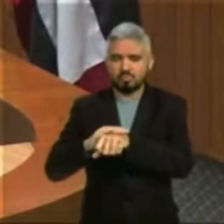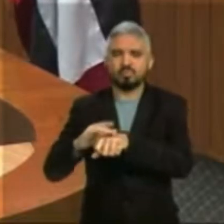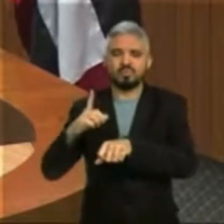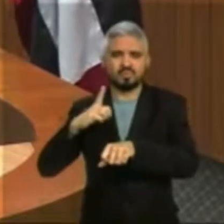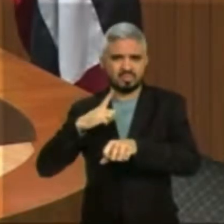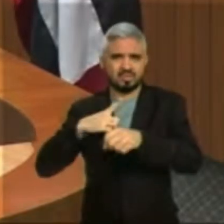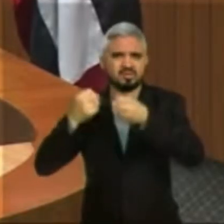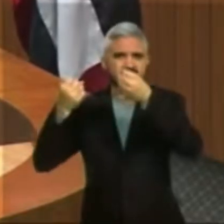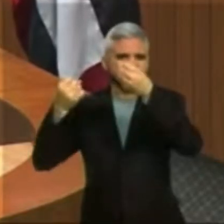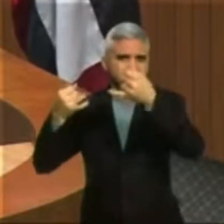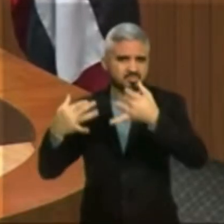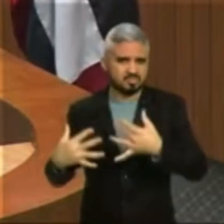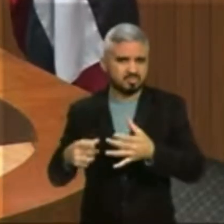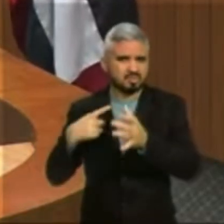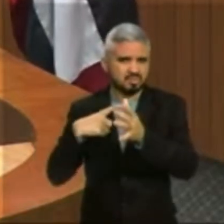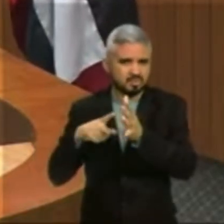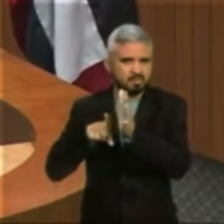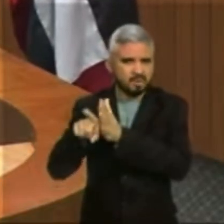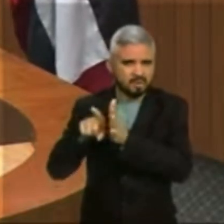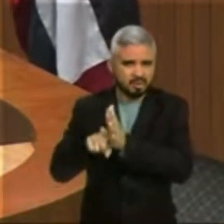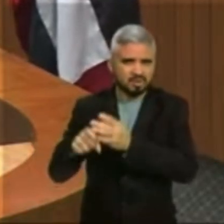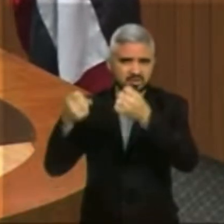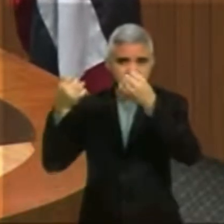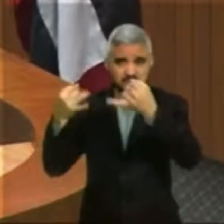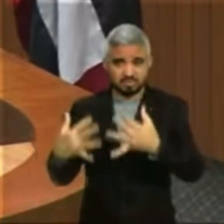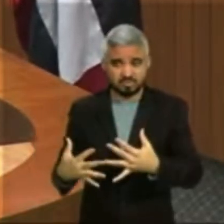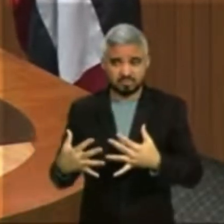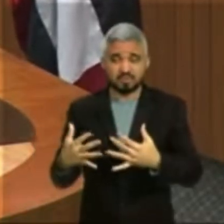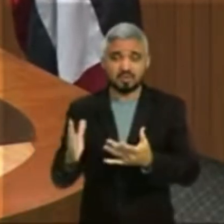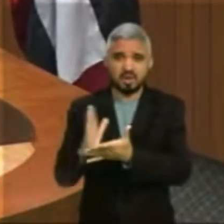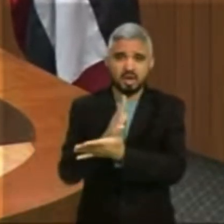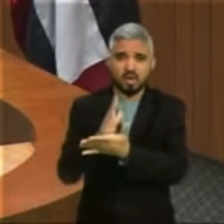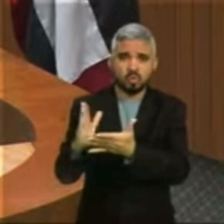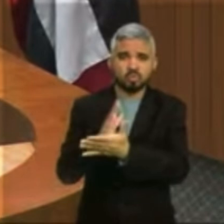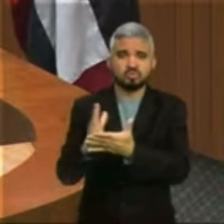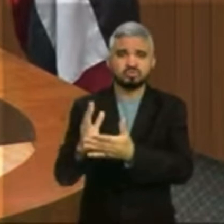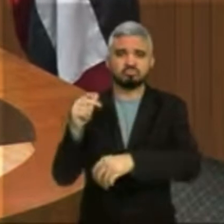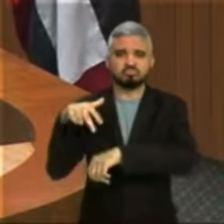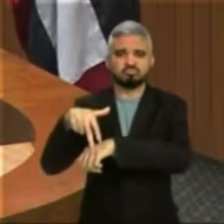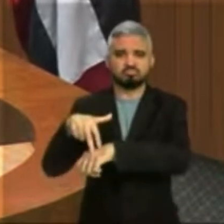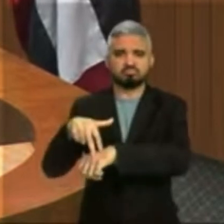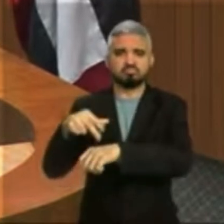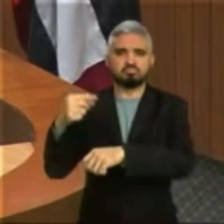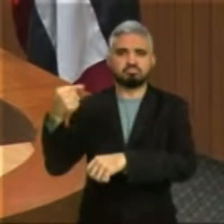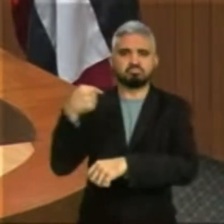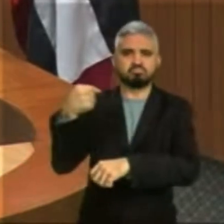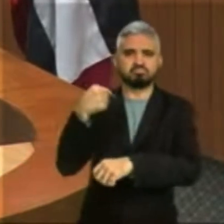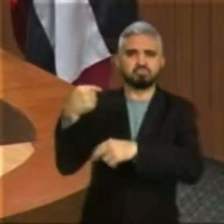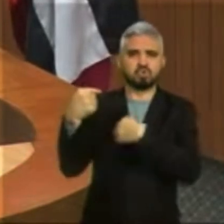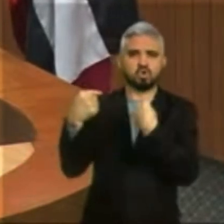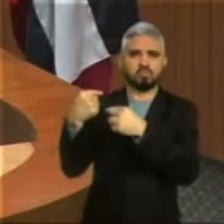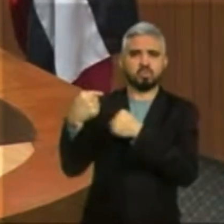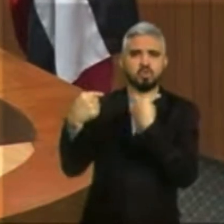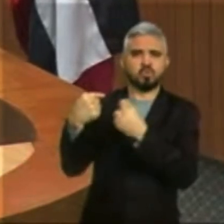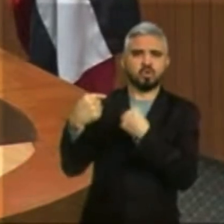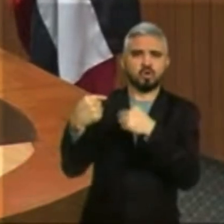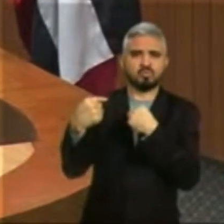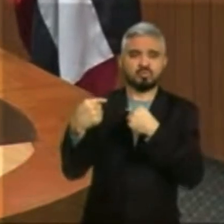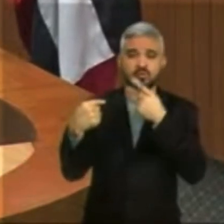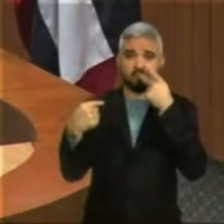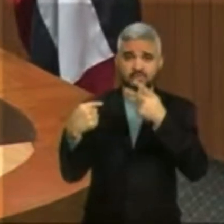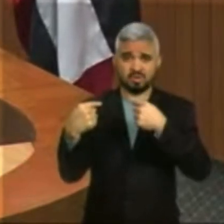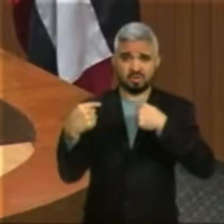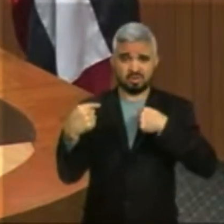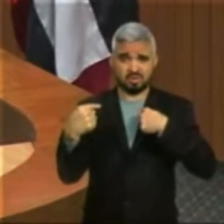aqui sobem à tribuna para falar meu nome. Dizem que eu sou covarde porque eu não cito nomes. Primeiro que eu não falei